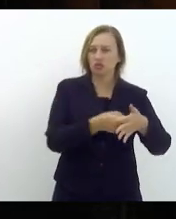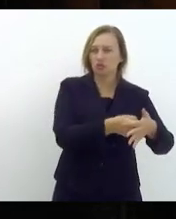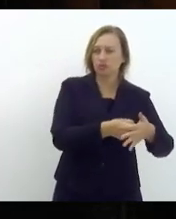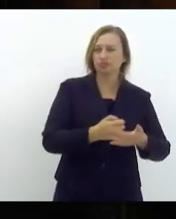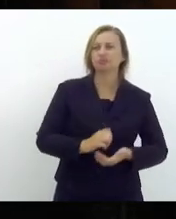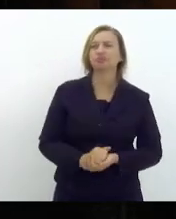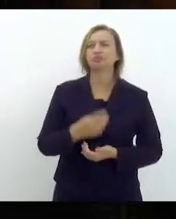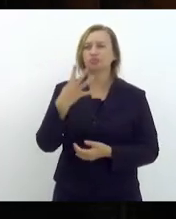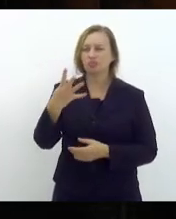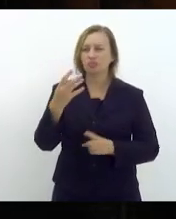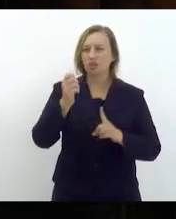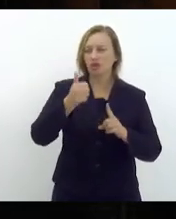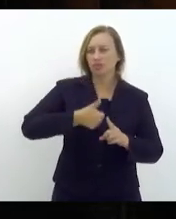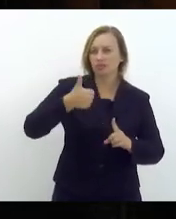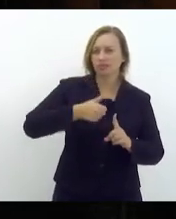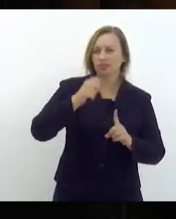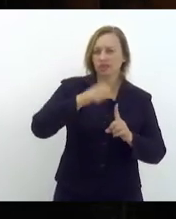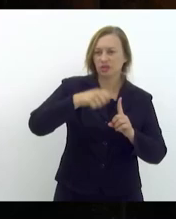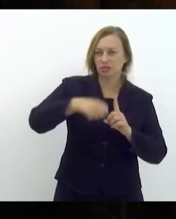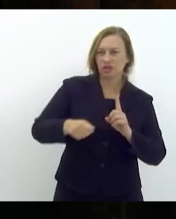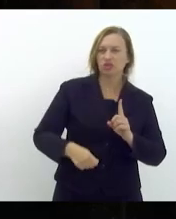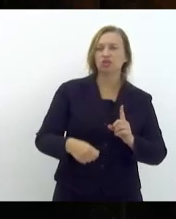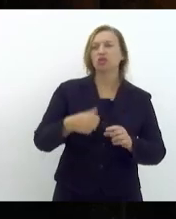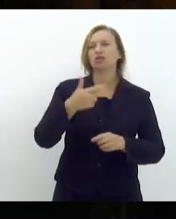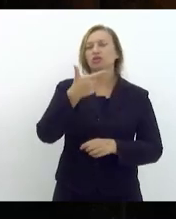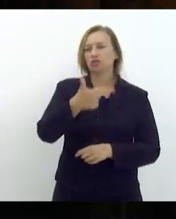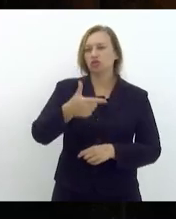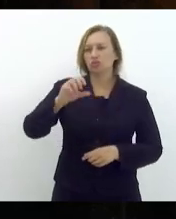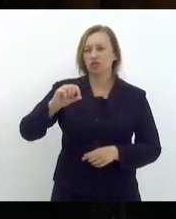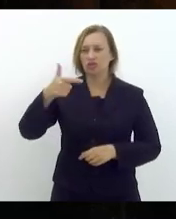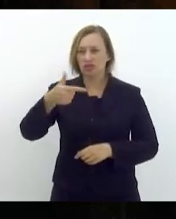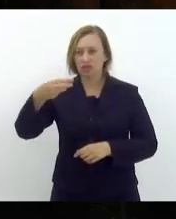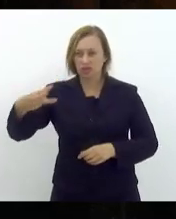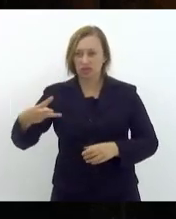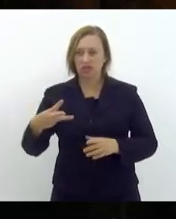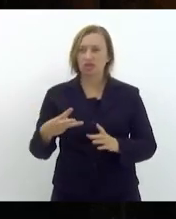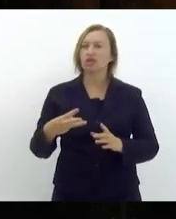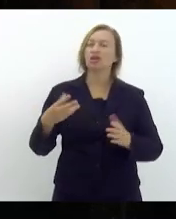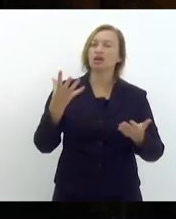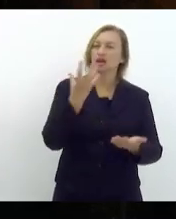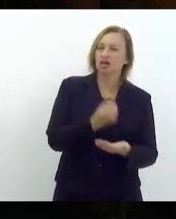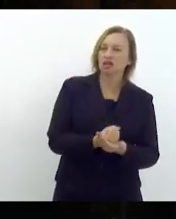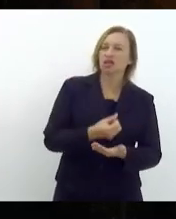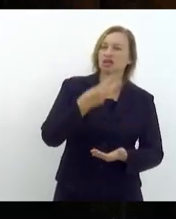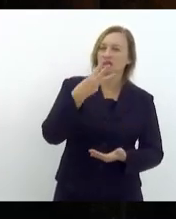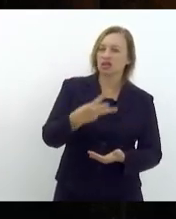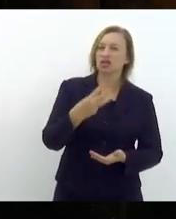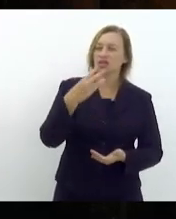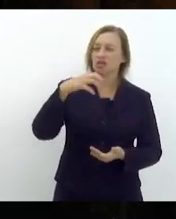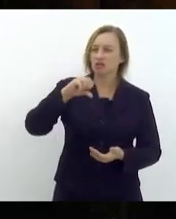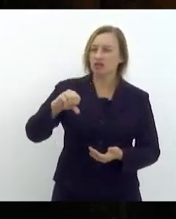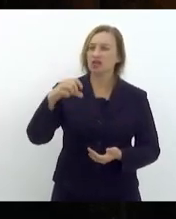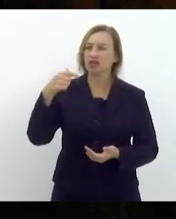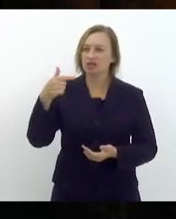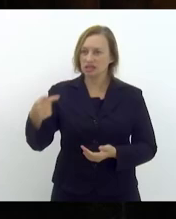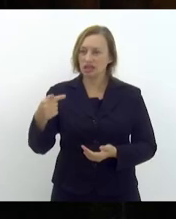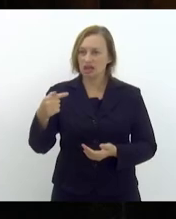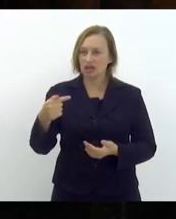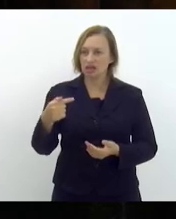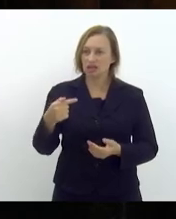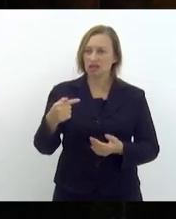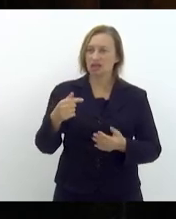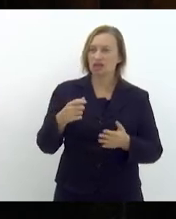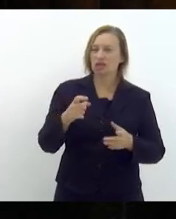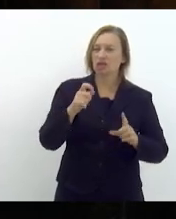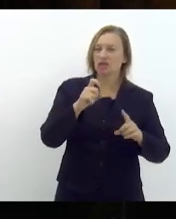dos quatro primeiros meses de 2023 foram registradas 397 mil violações de Direitos